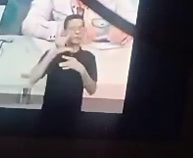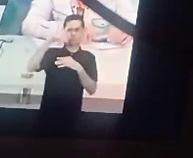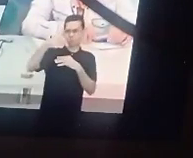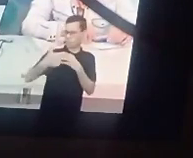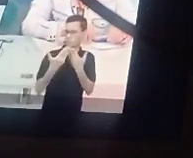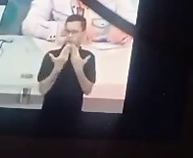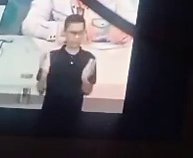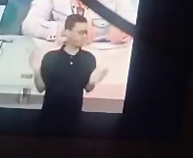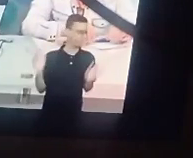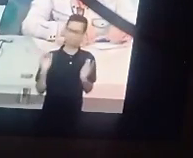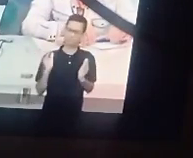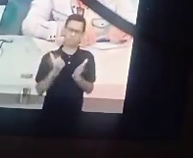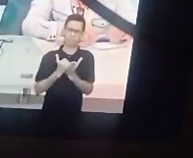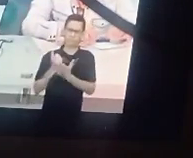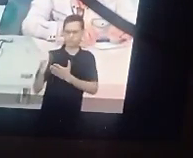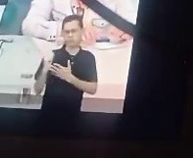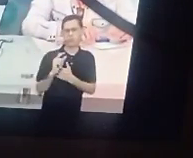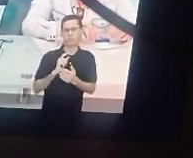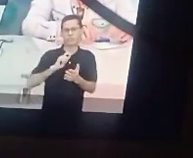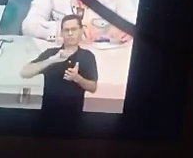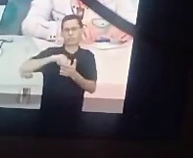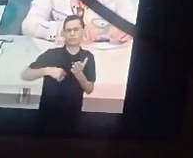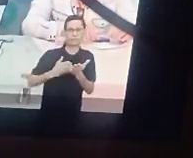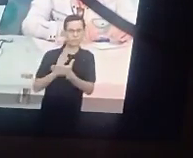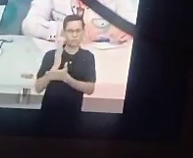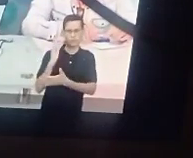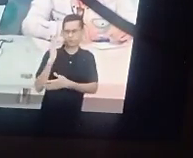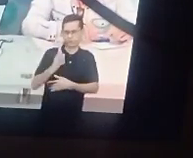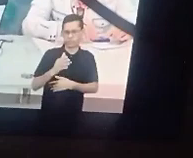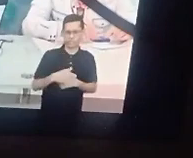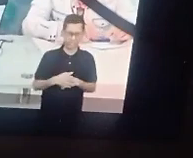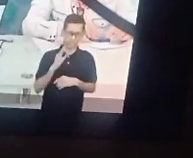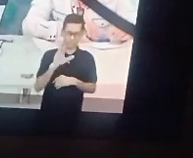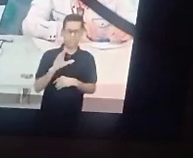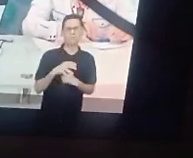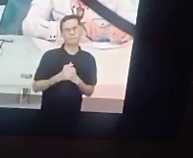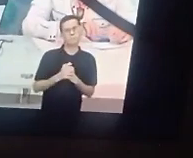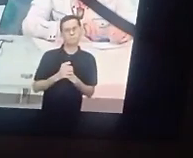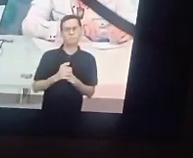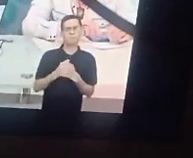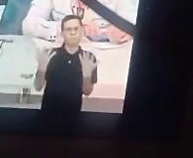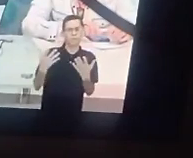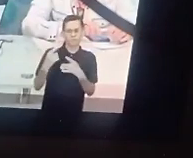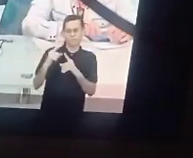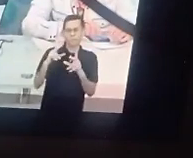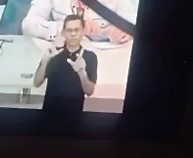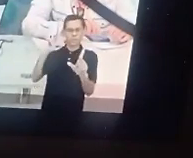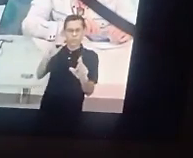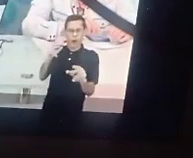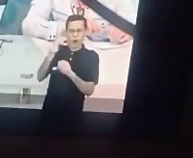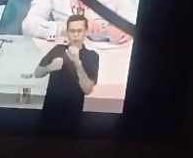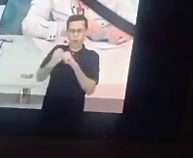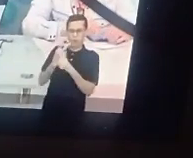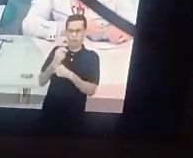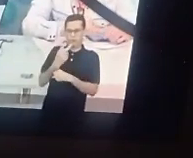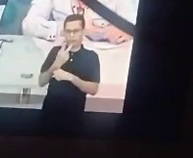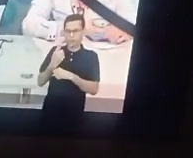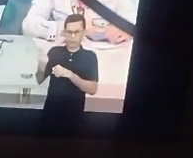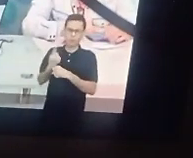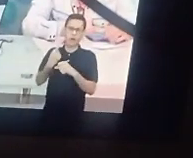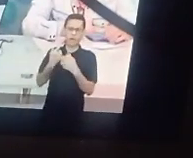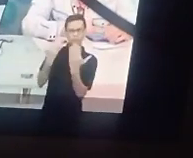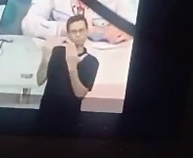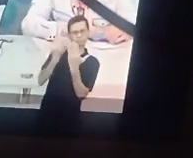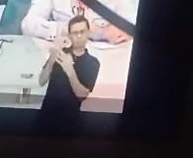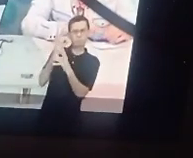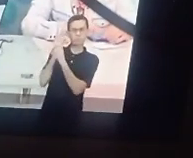será confirmado de forma compulsória. Então, a gente mantém todas as suas opções do ano anterior e confirma compulsoriamente com a pontuação